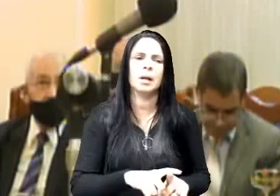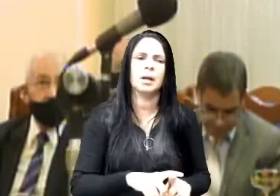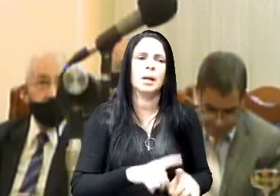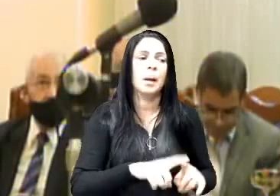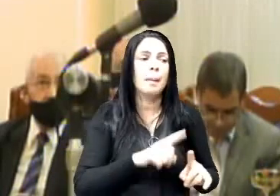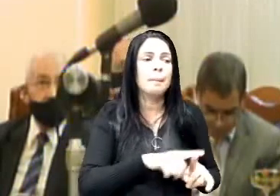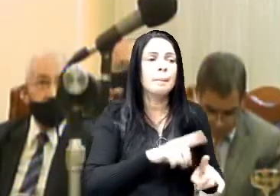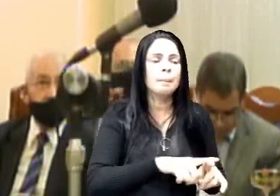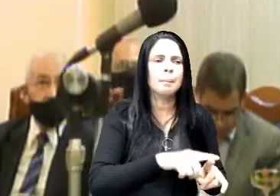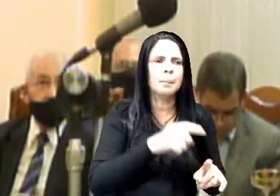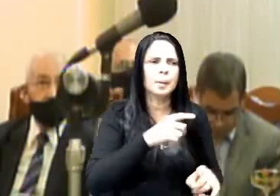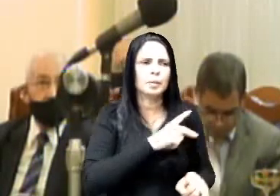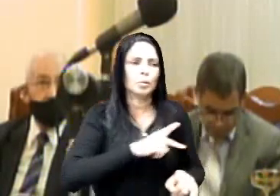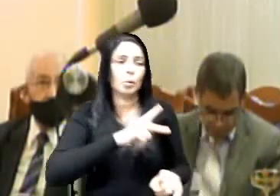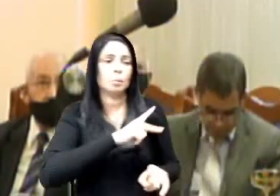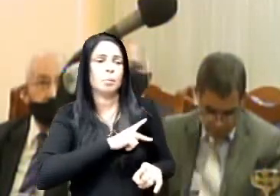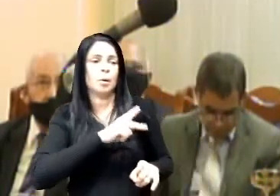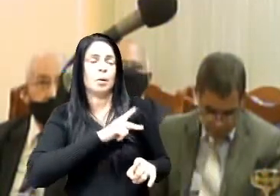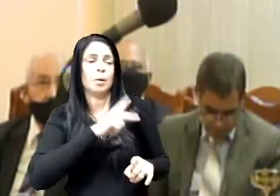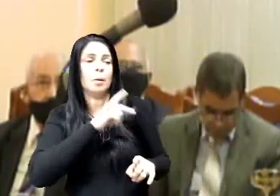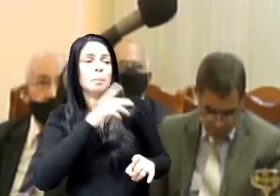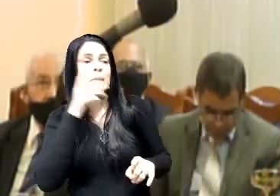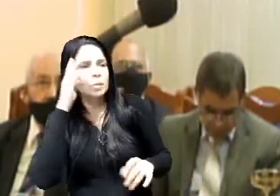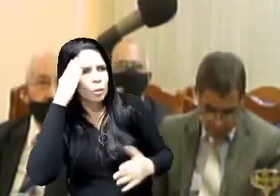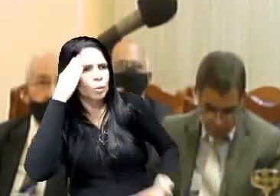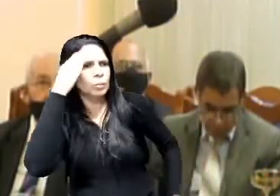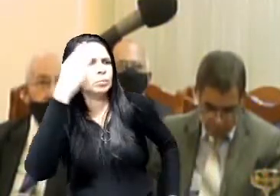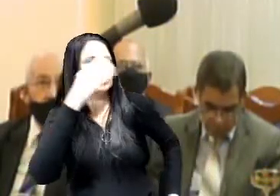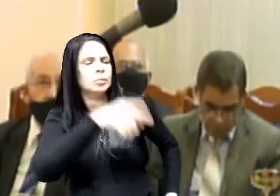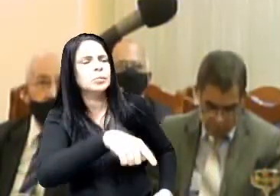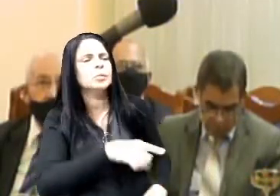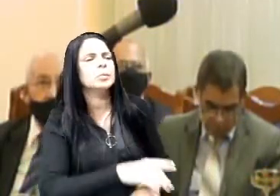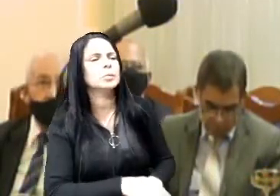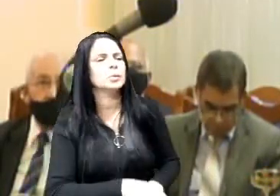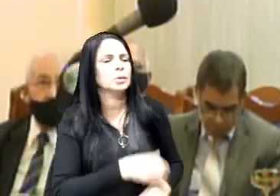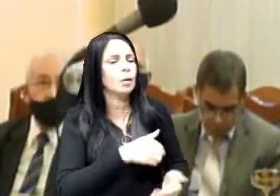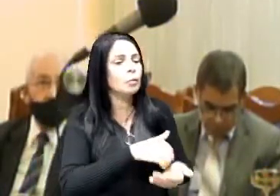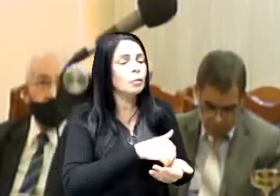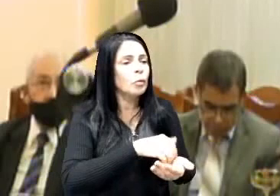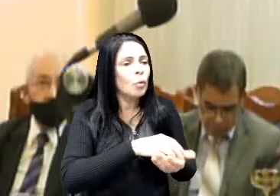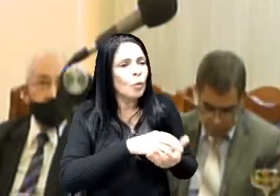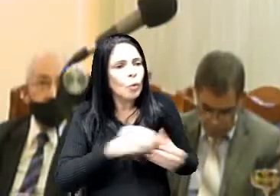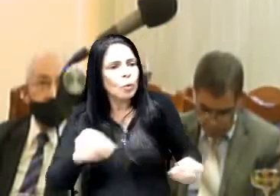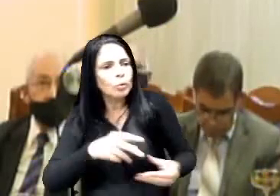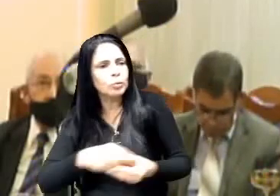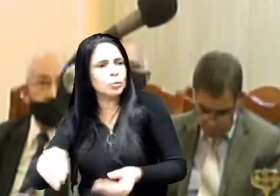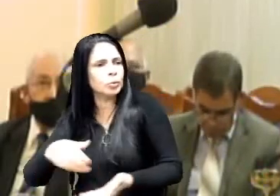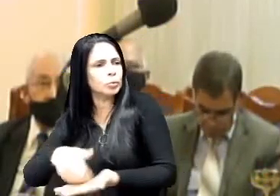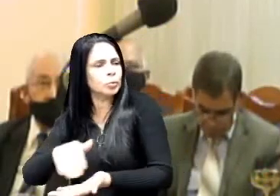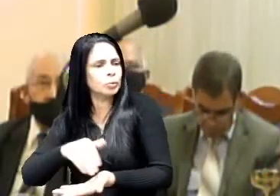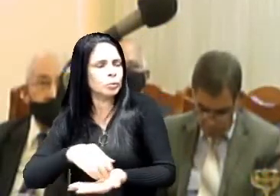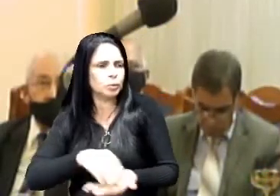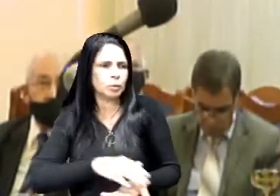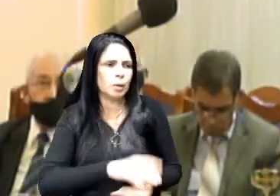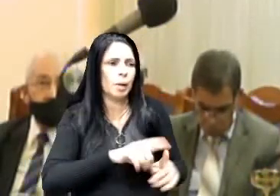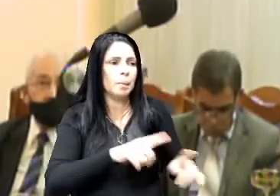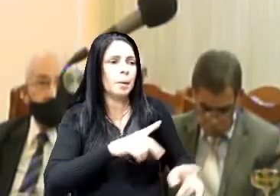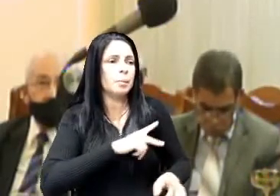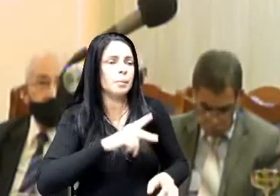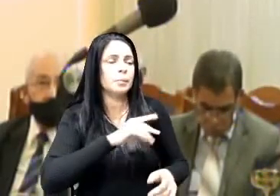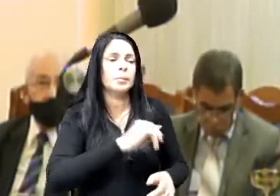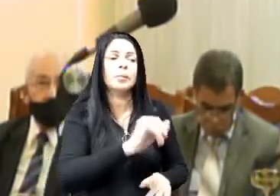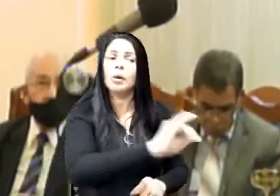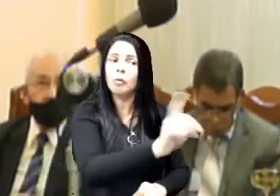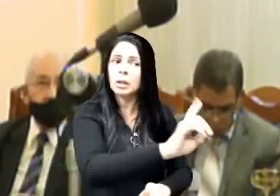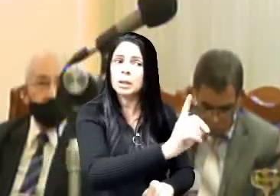tinham fugido, mas Paulo clamou: não te faça nenhum mal, que todos aqui estamos. Faça esse